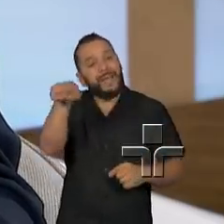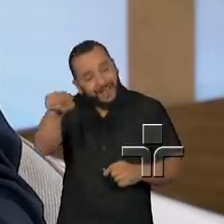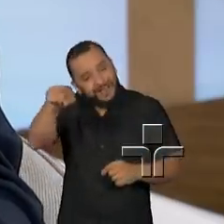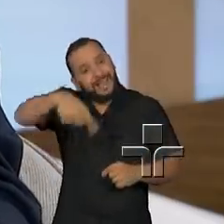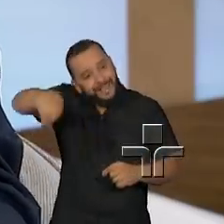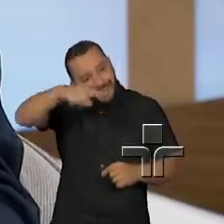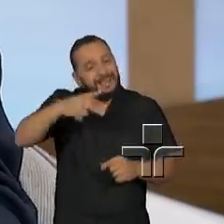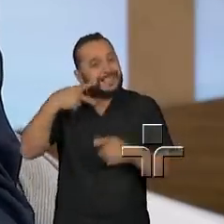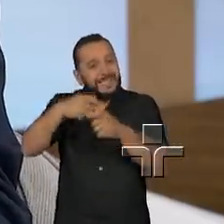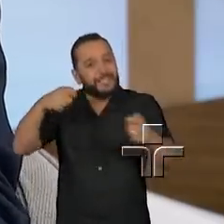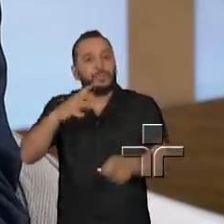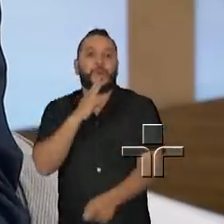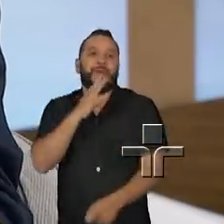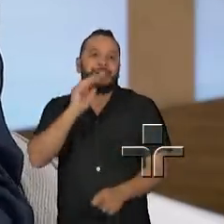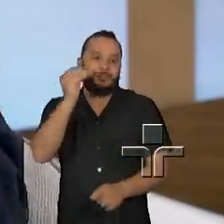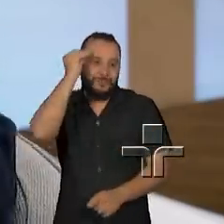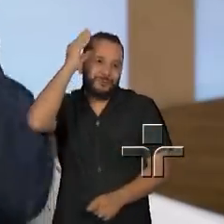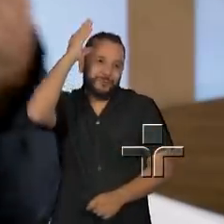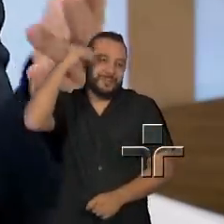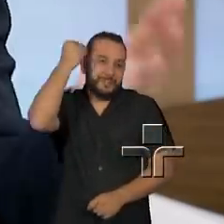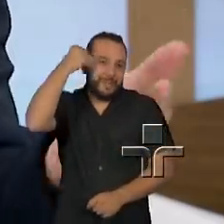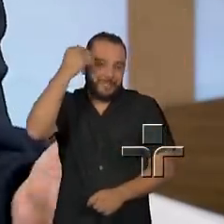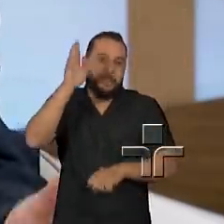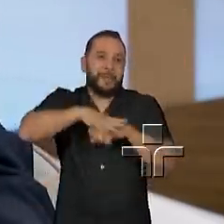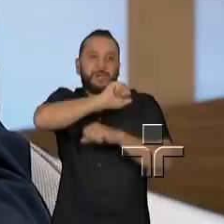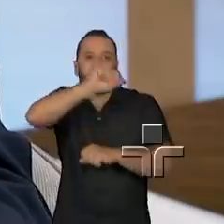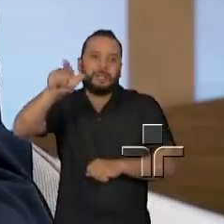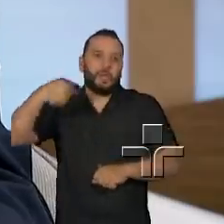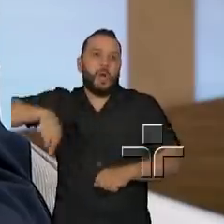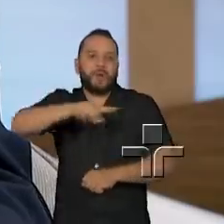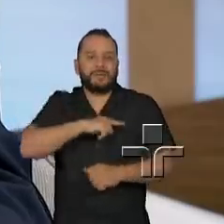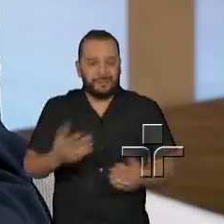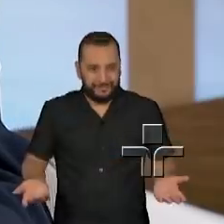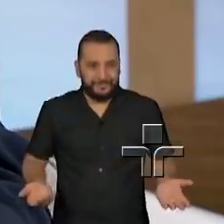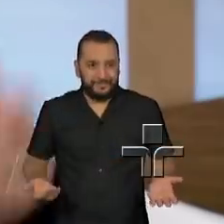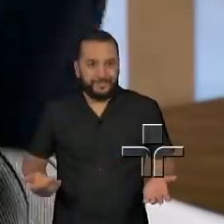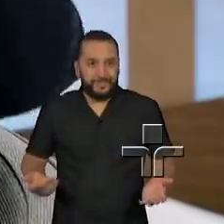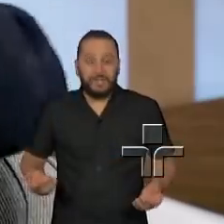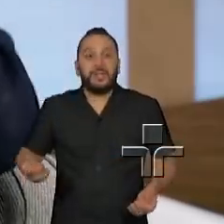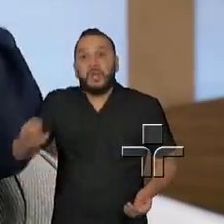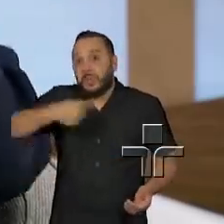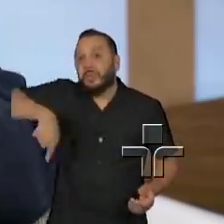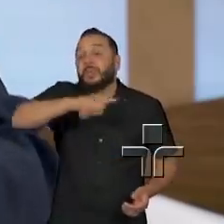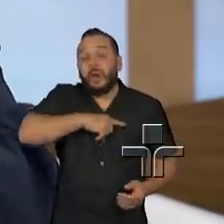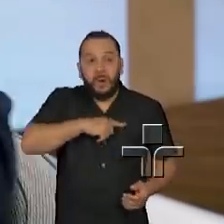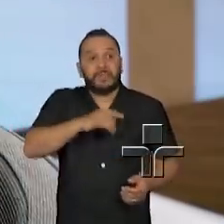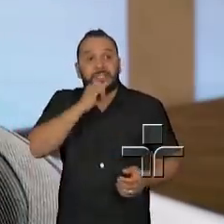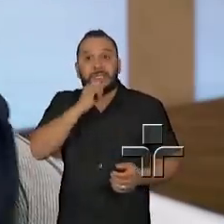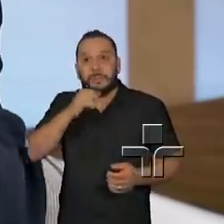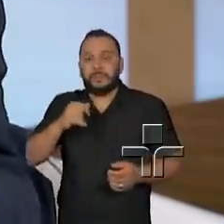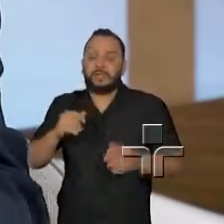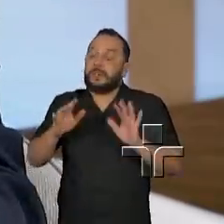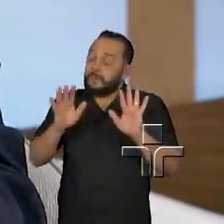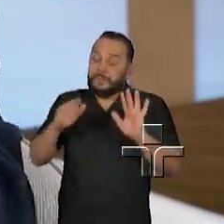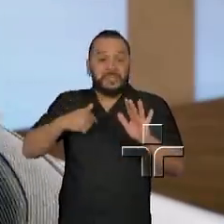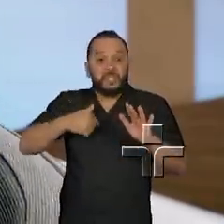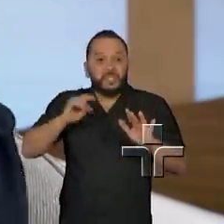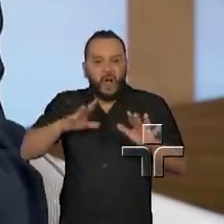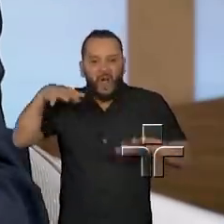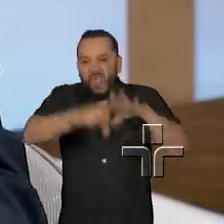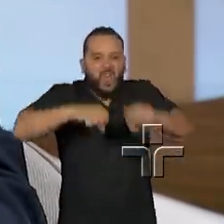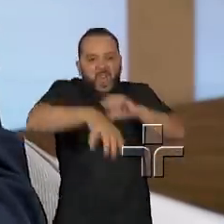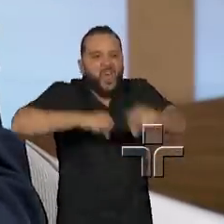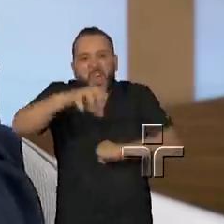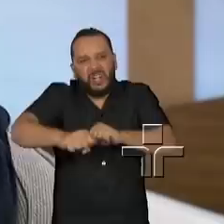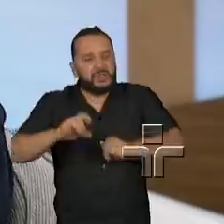espécie nesse planeta, a maior parte do tempo nós fomos caçadores-coletores. Se chegasse um marciano agora e falasse qual foi a forma de vida